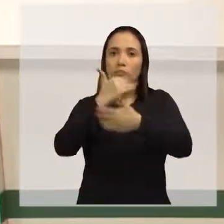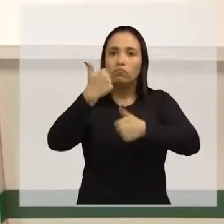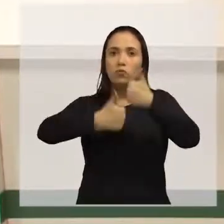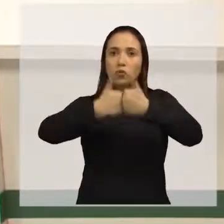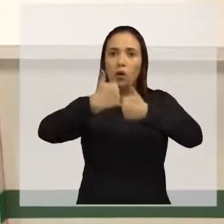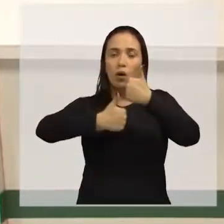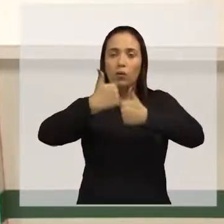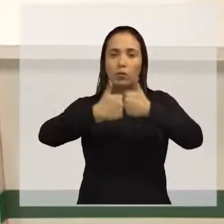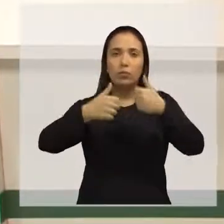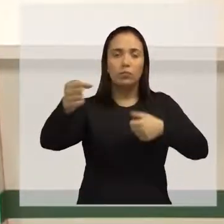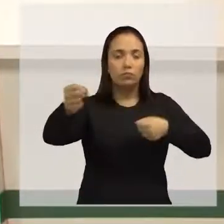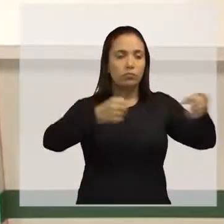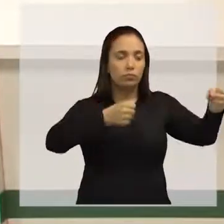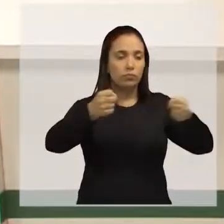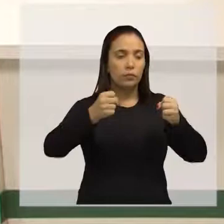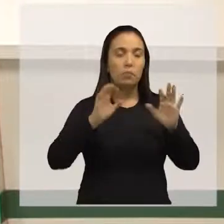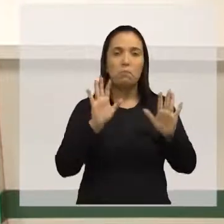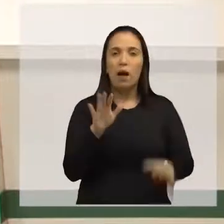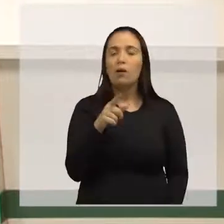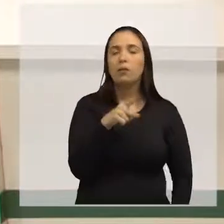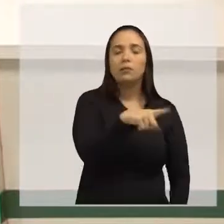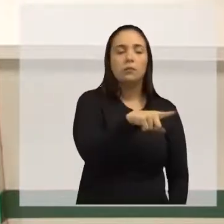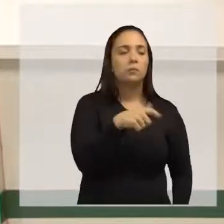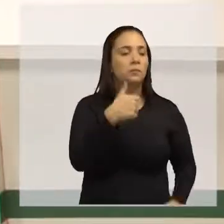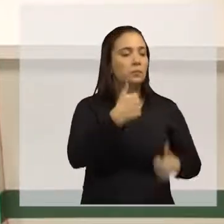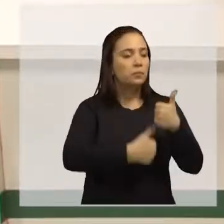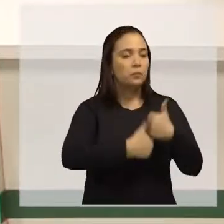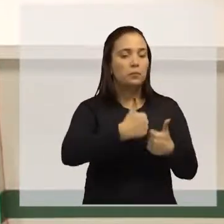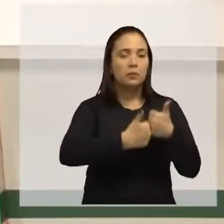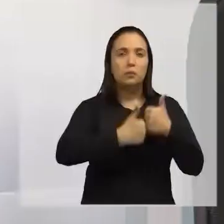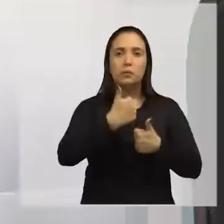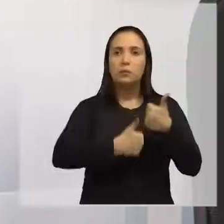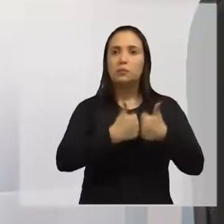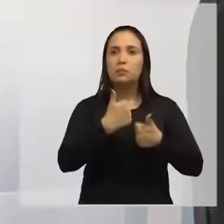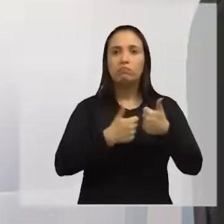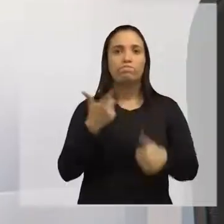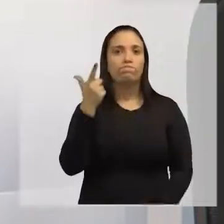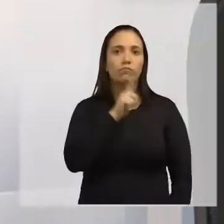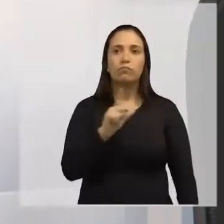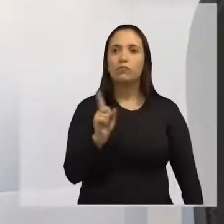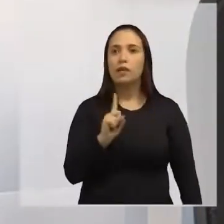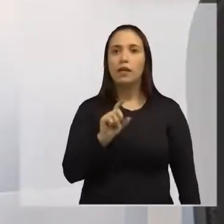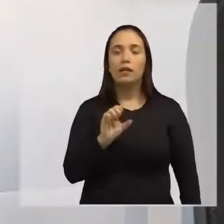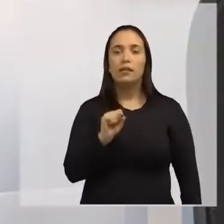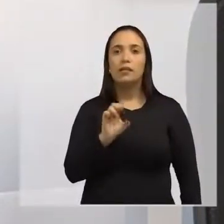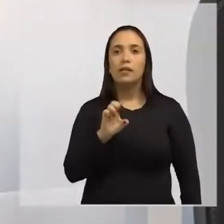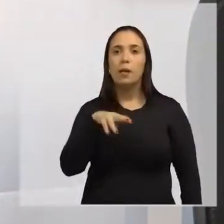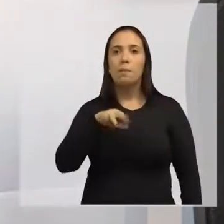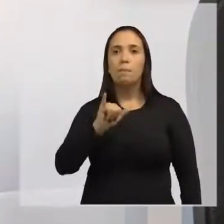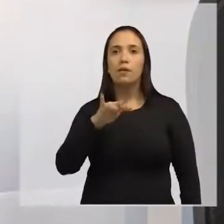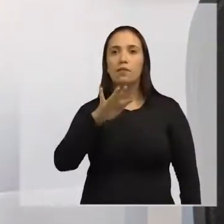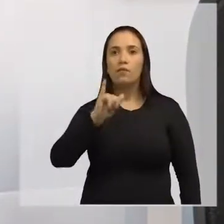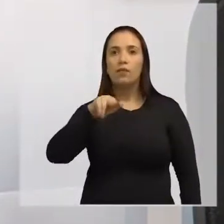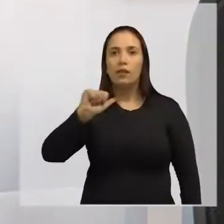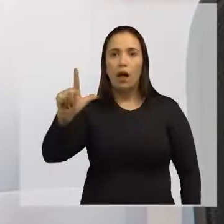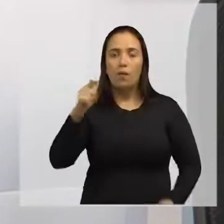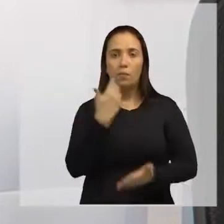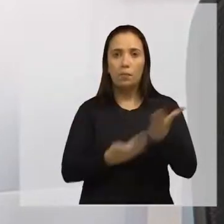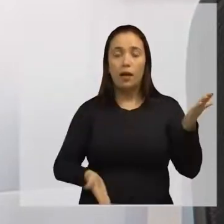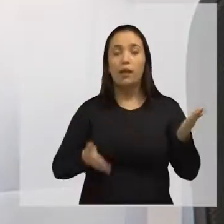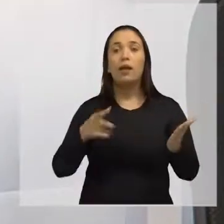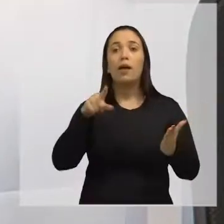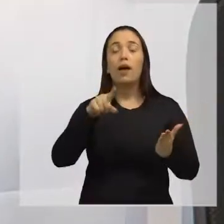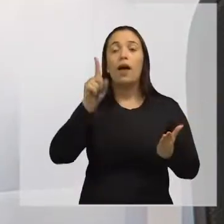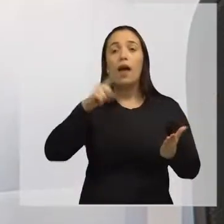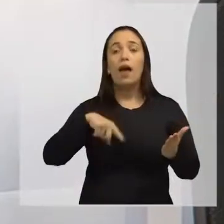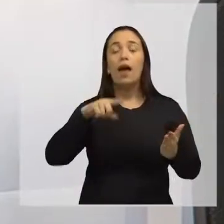problema é que... Não se saiu bem. Na semifinal nós não conseguimos chegar à final. A final foi Alemanha e